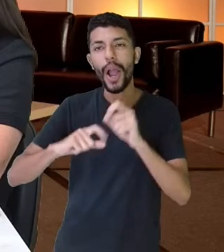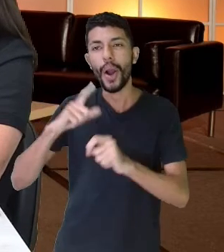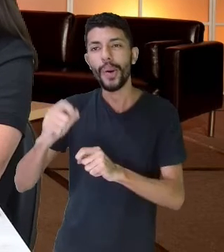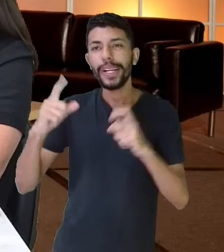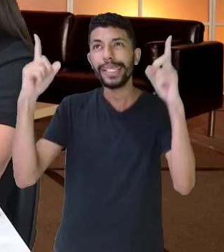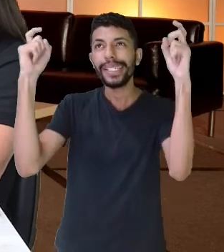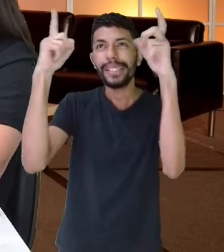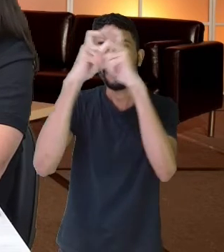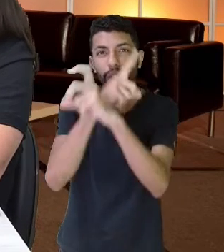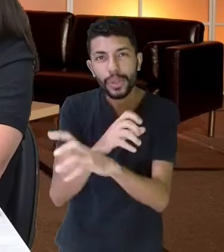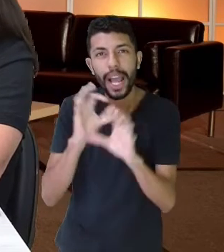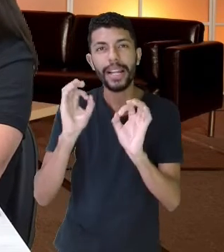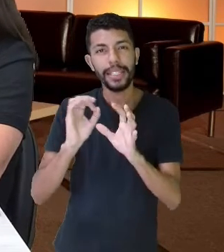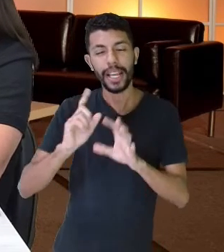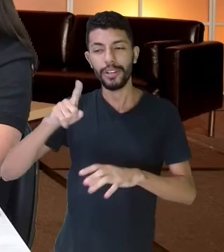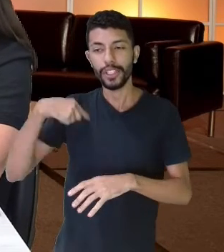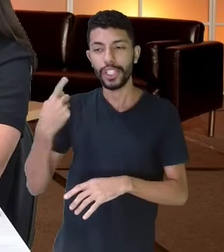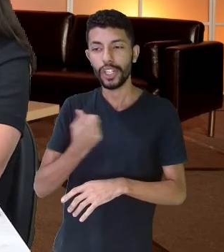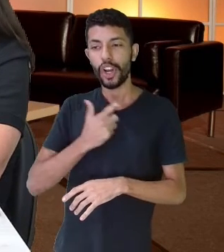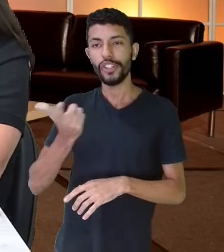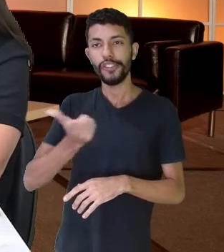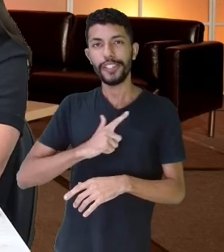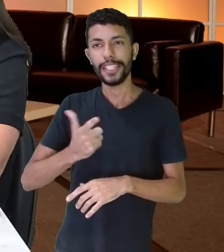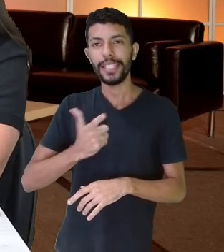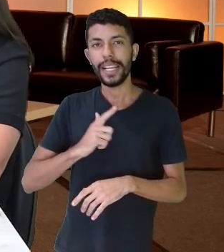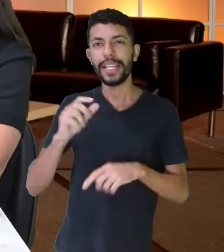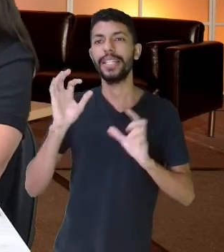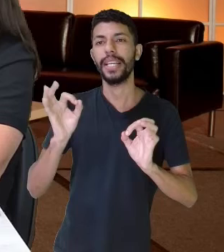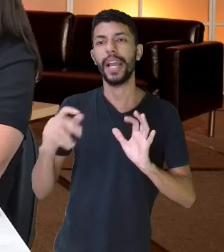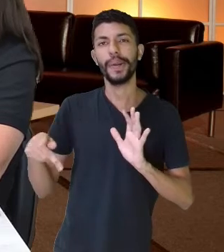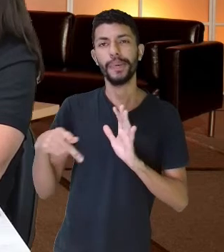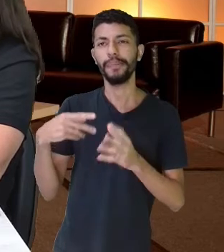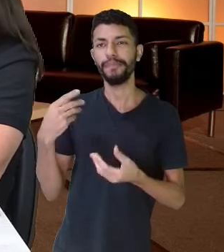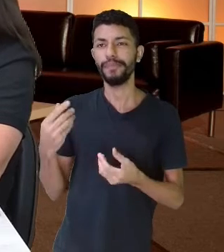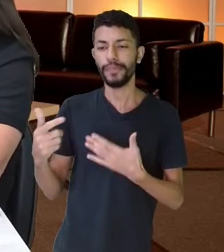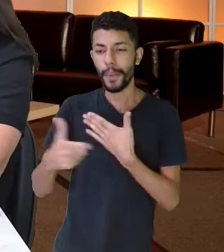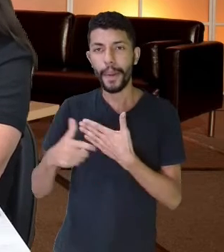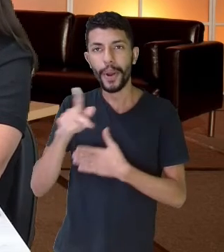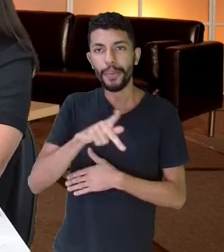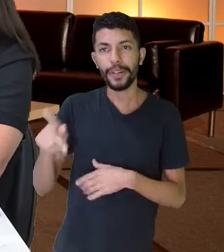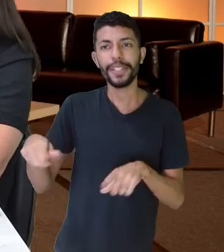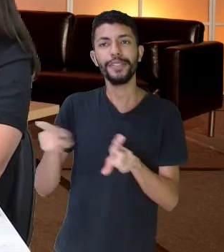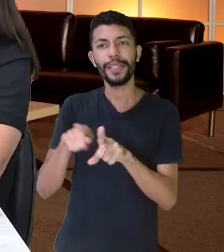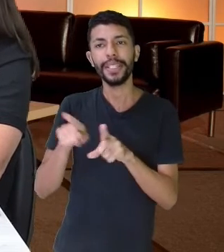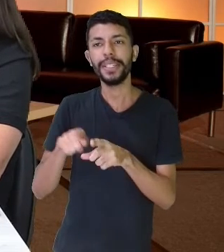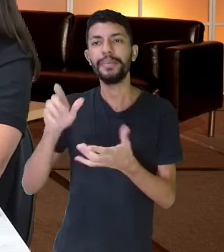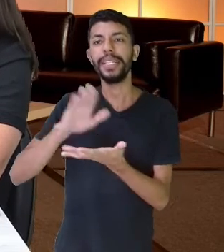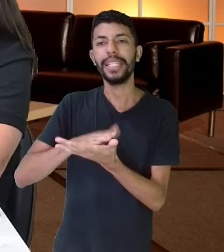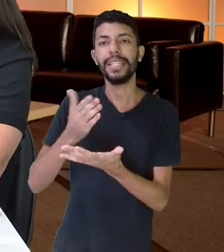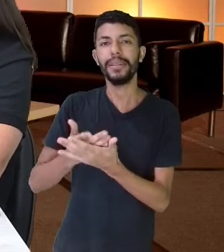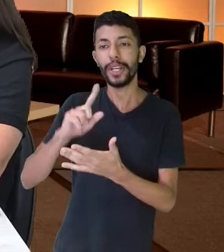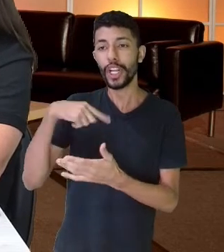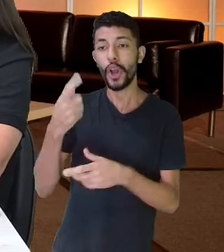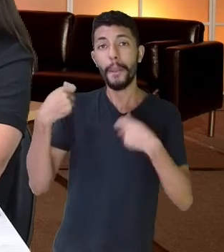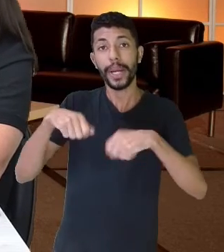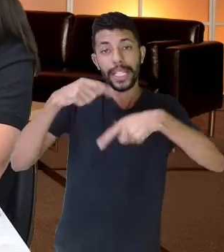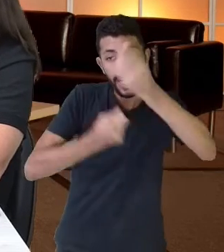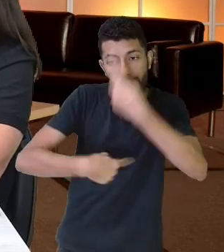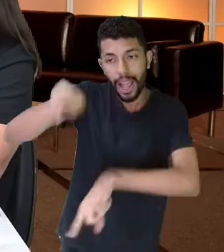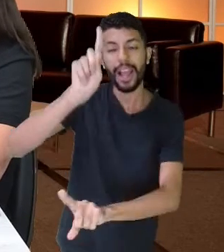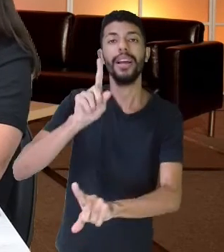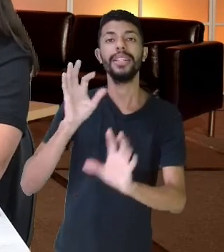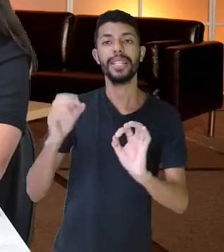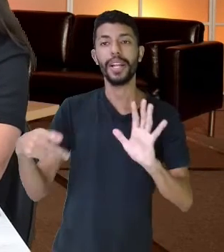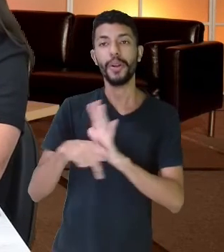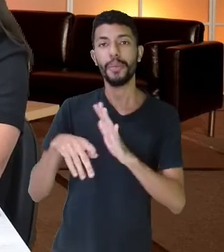desafios que temos como educadores e intérpretes a vencer nesse